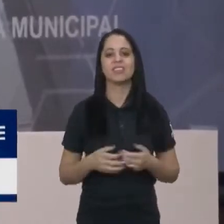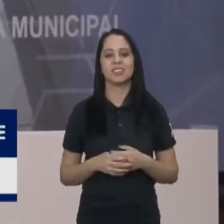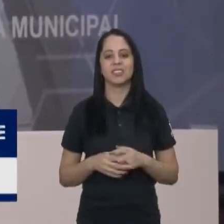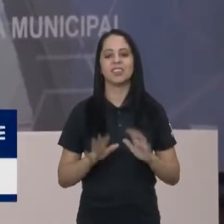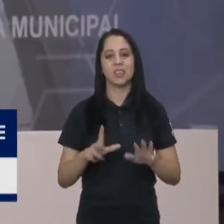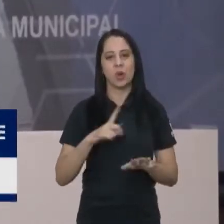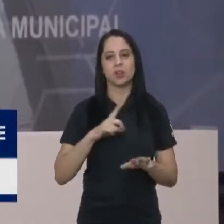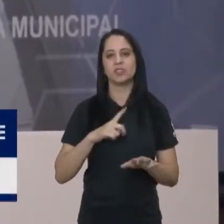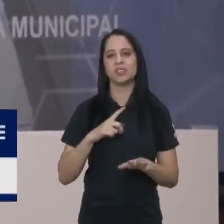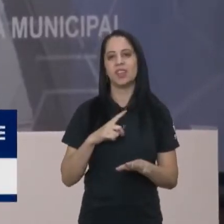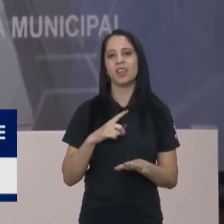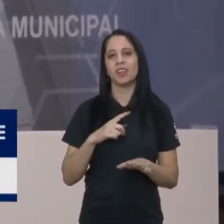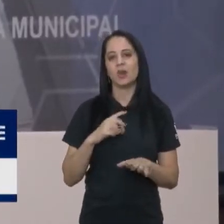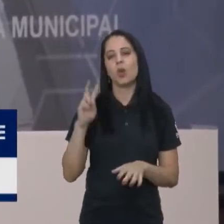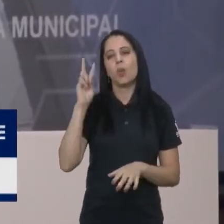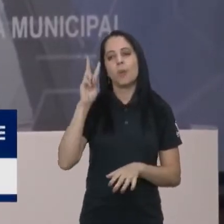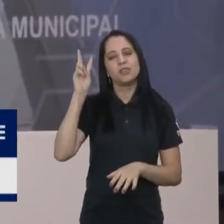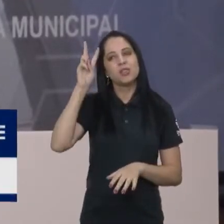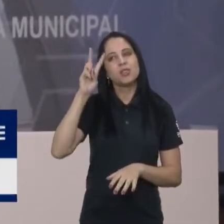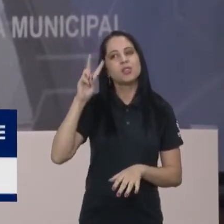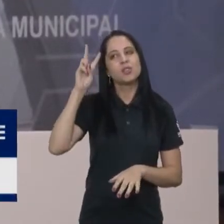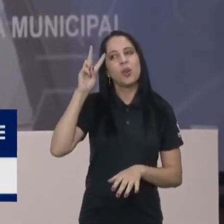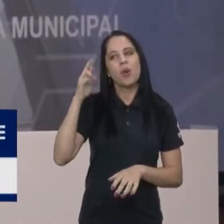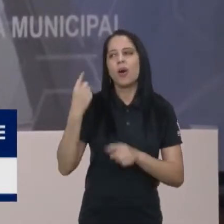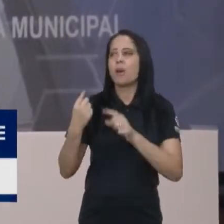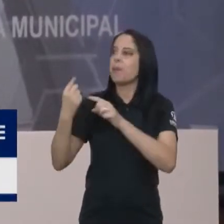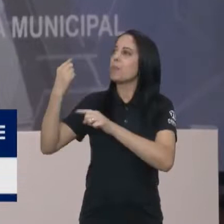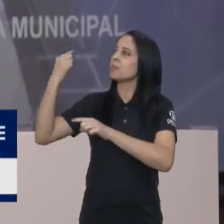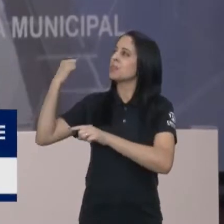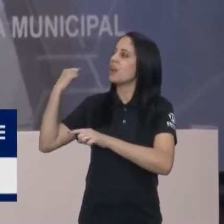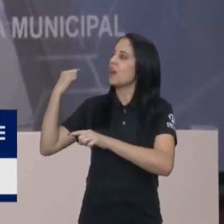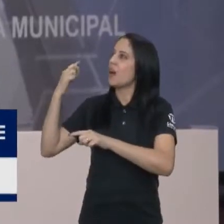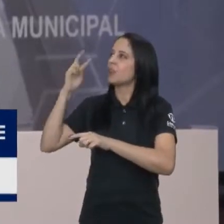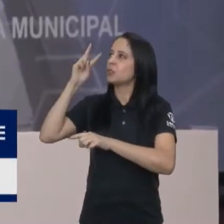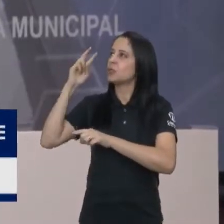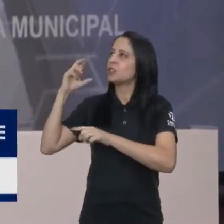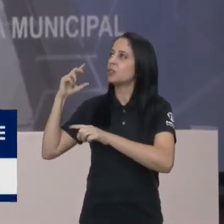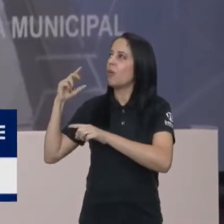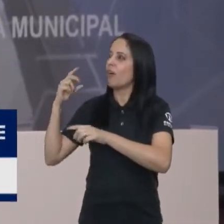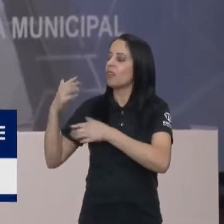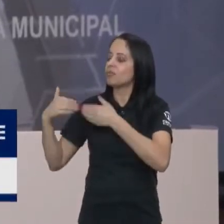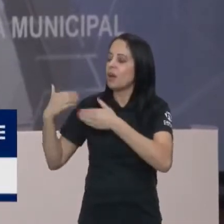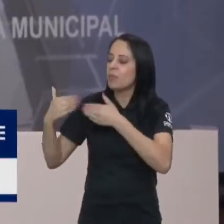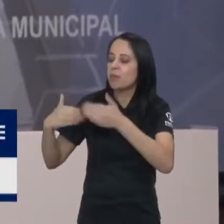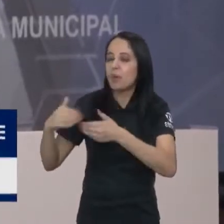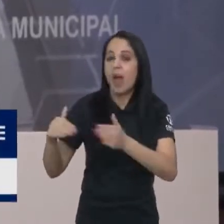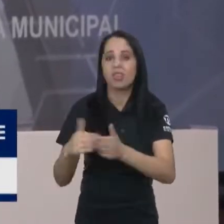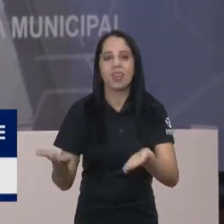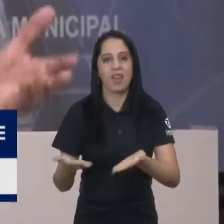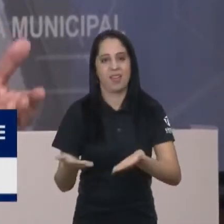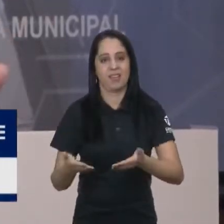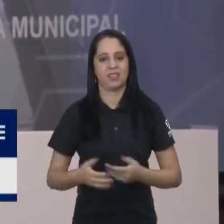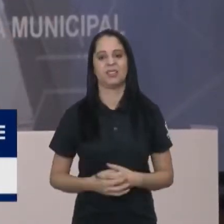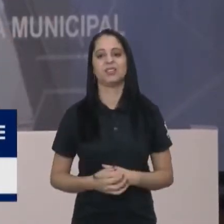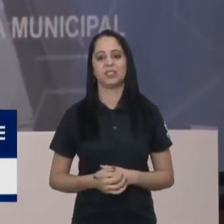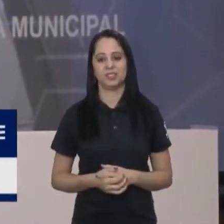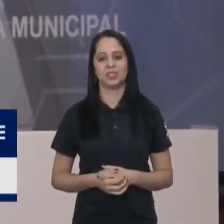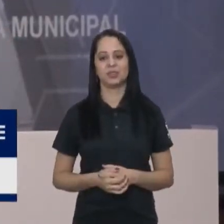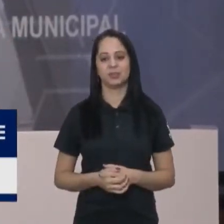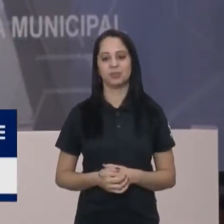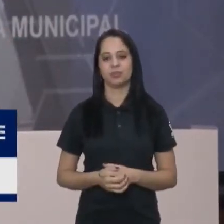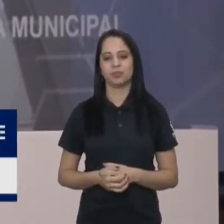história muito bacana de infância, de vida. E hoje, ver,